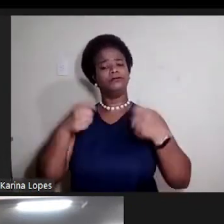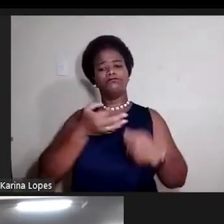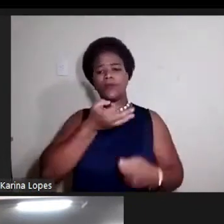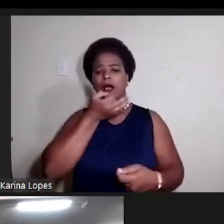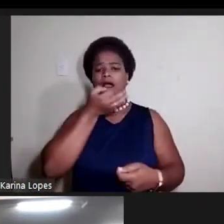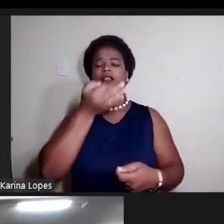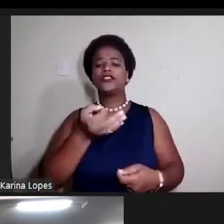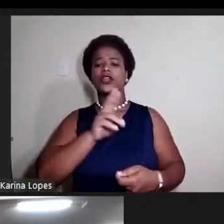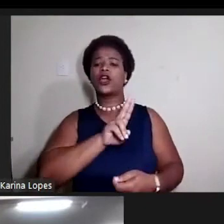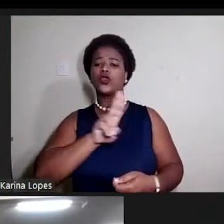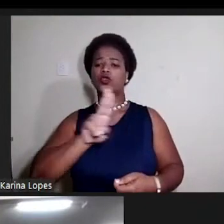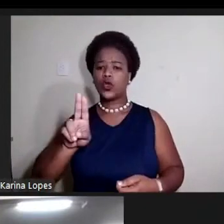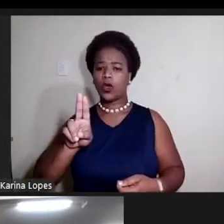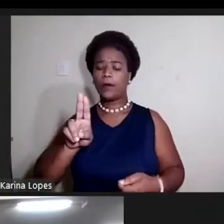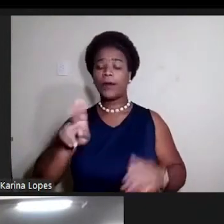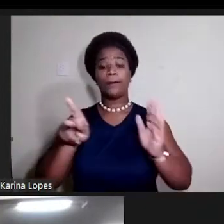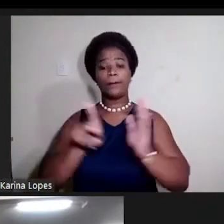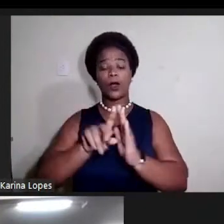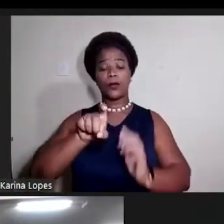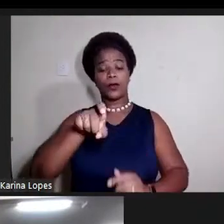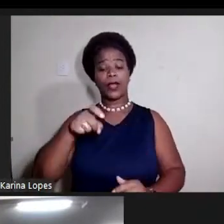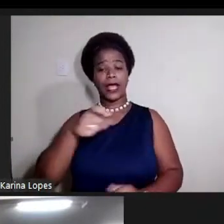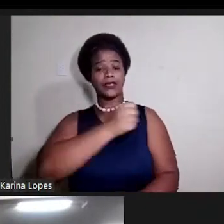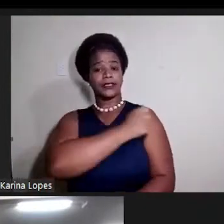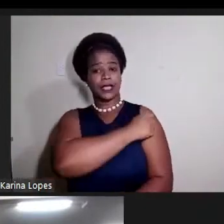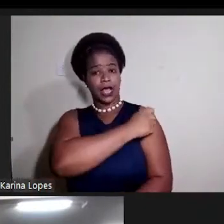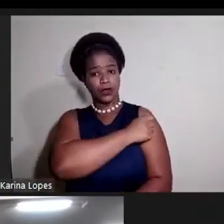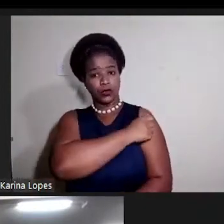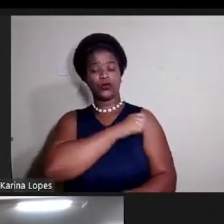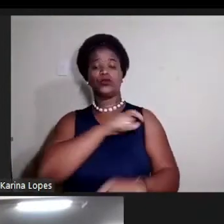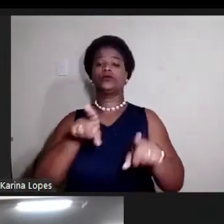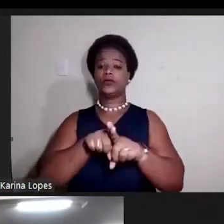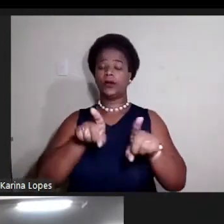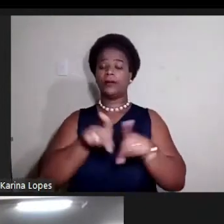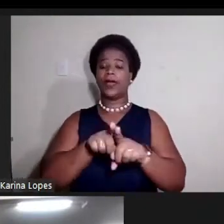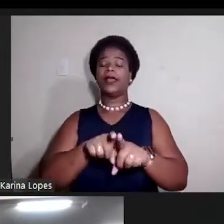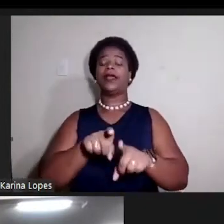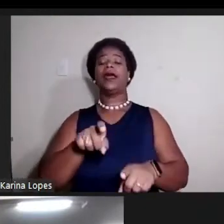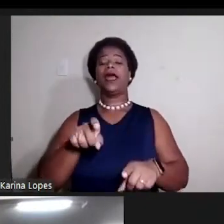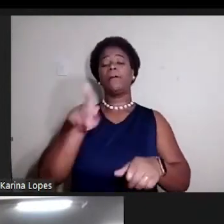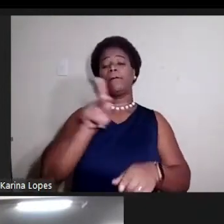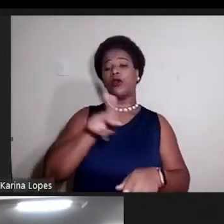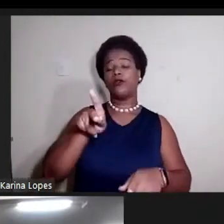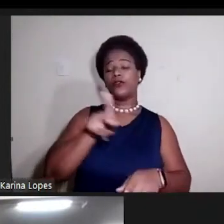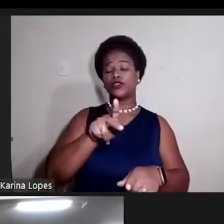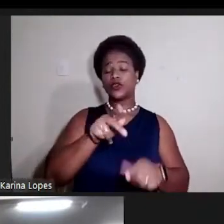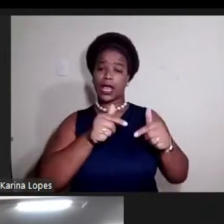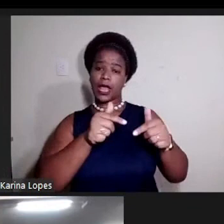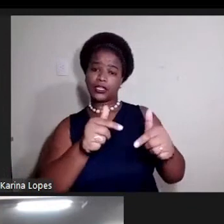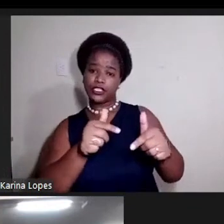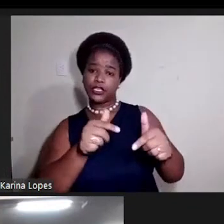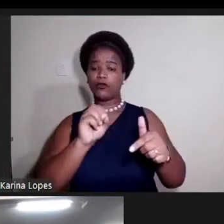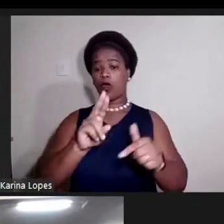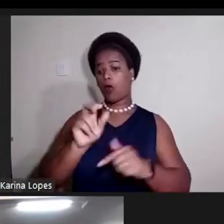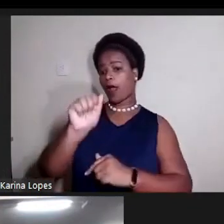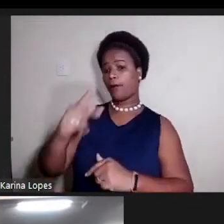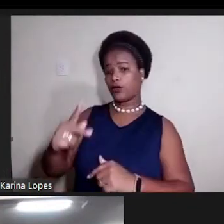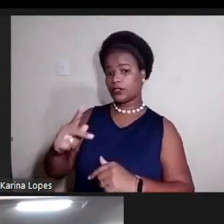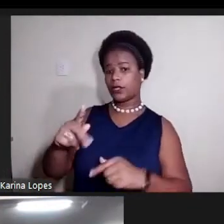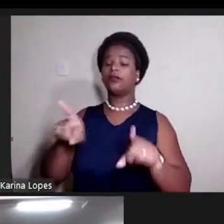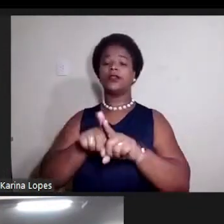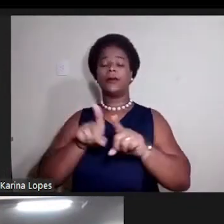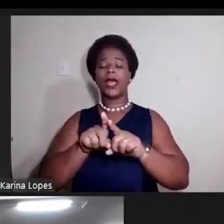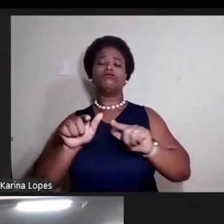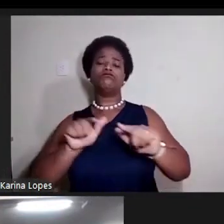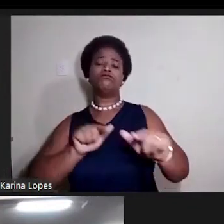de ex-alunas e ex-alunos, docentes ativos e inativos e servidoras e servidores que se projetaram